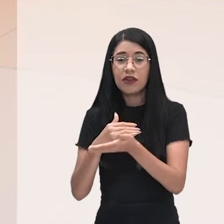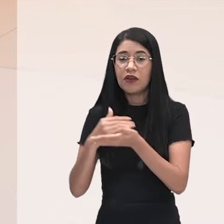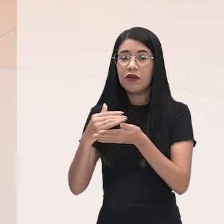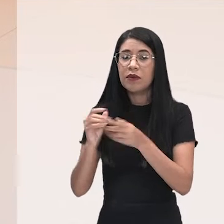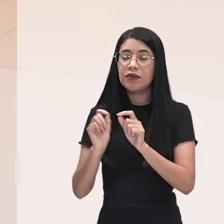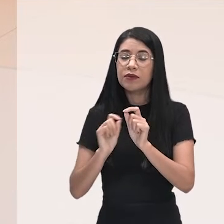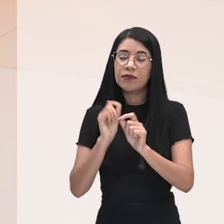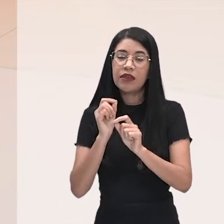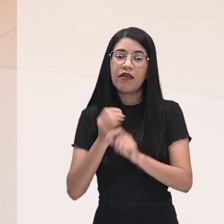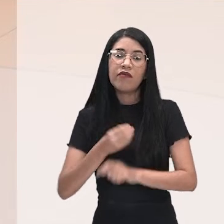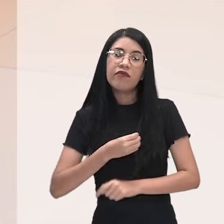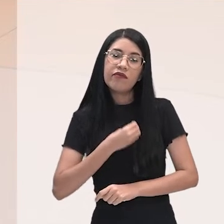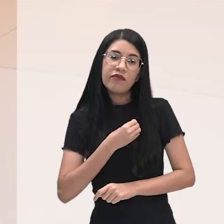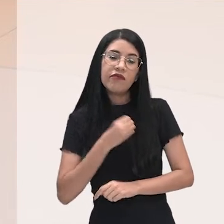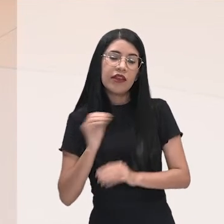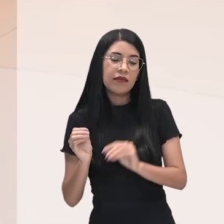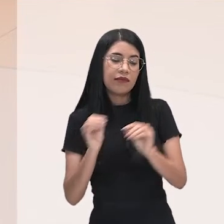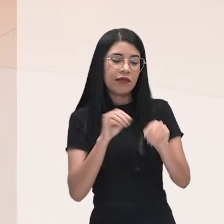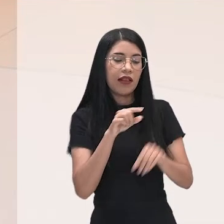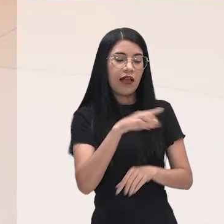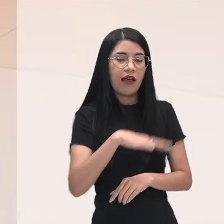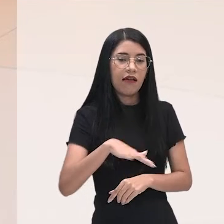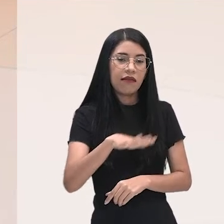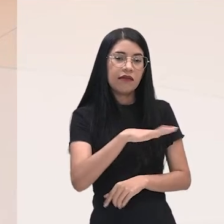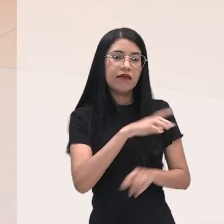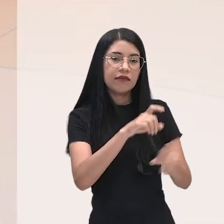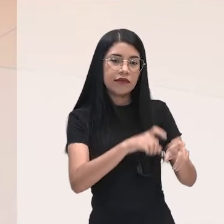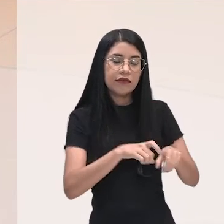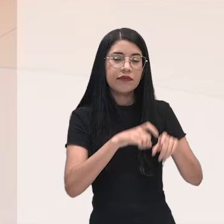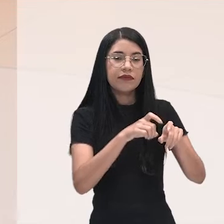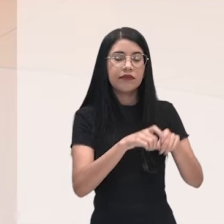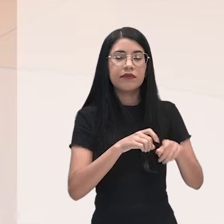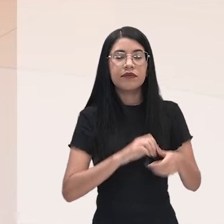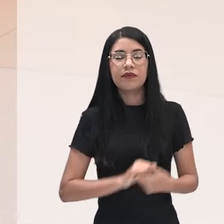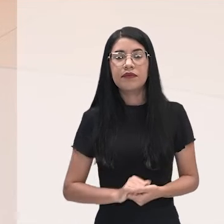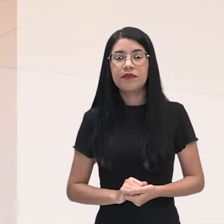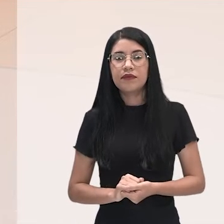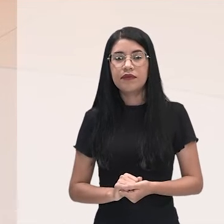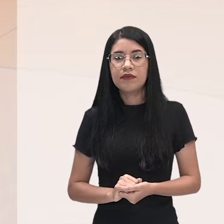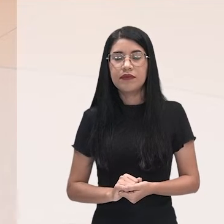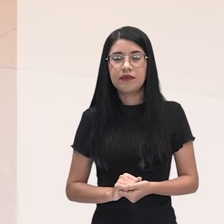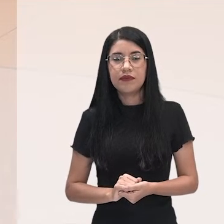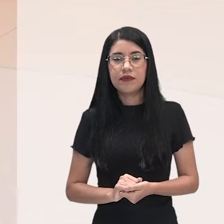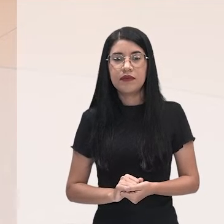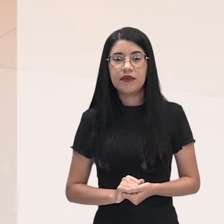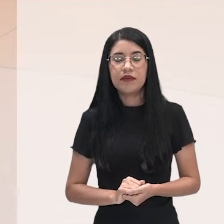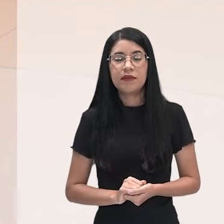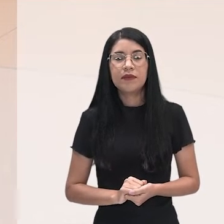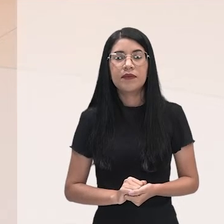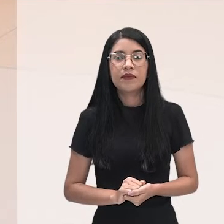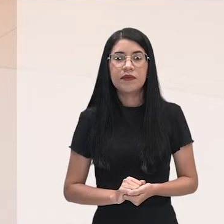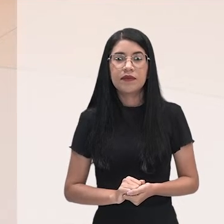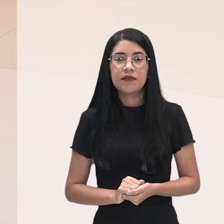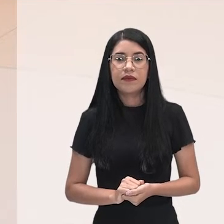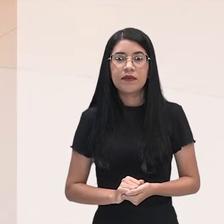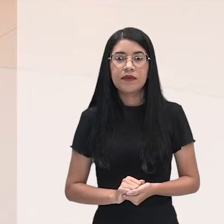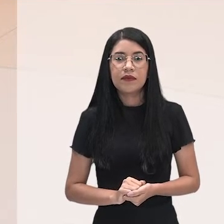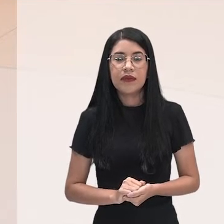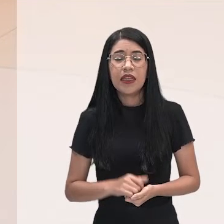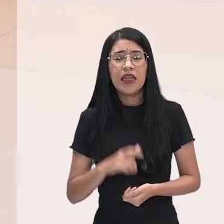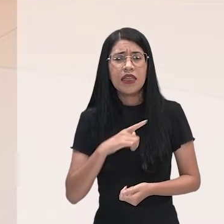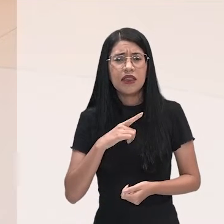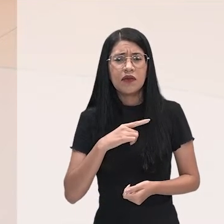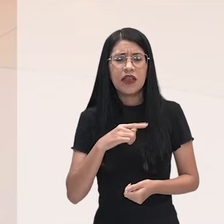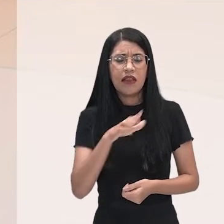espaço urbano e hoje estão presentes no espaço rural. E qual a consequência disso, professor? Mudança nas relações de trabalho ali dentro do campo e